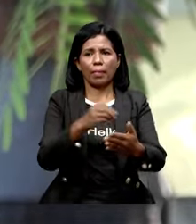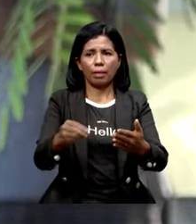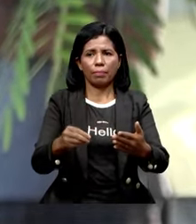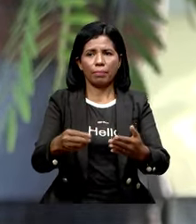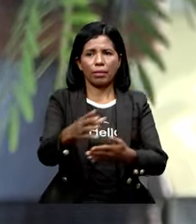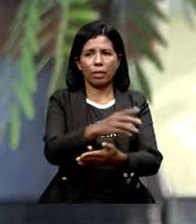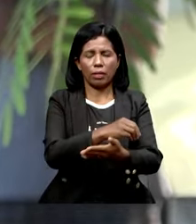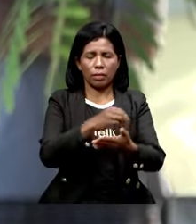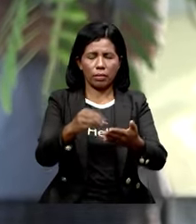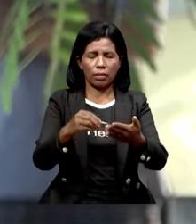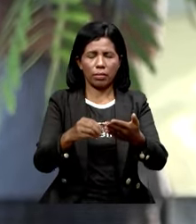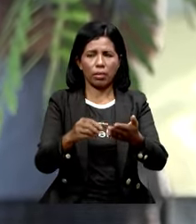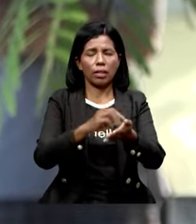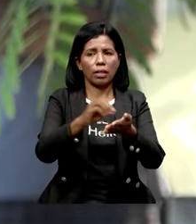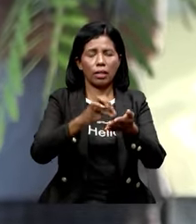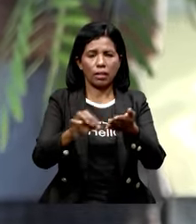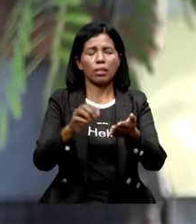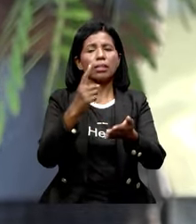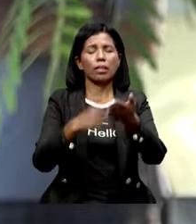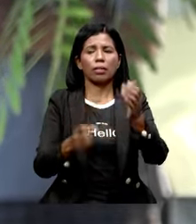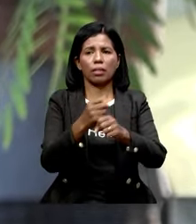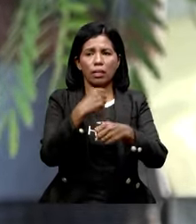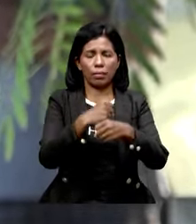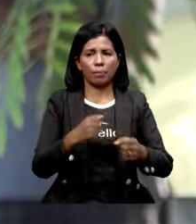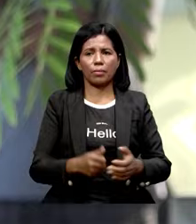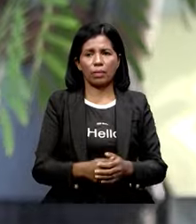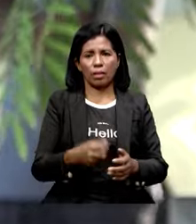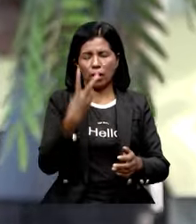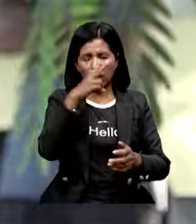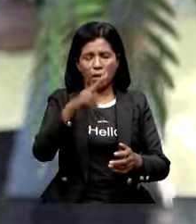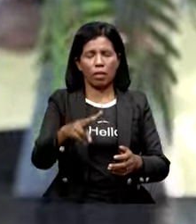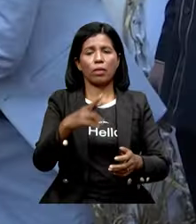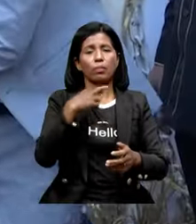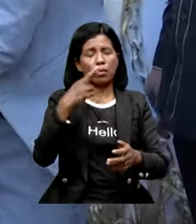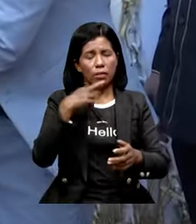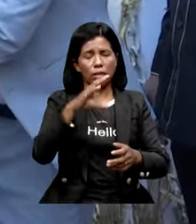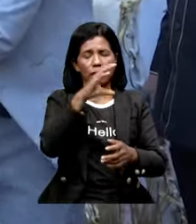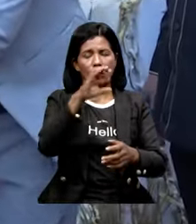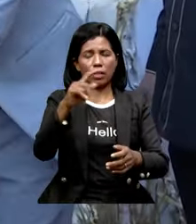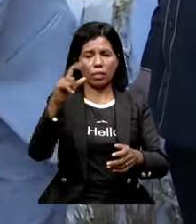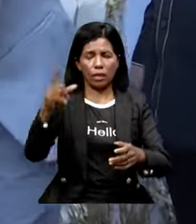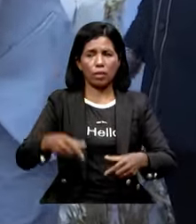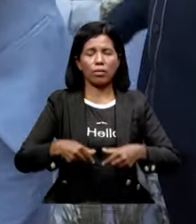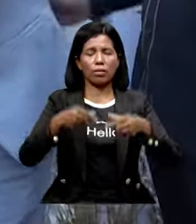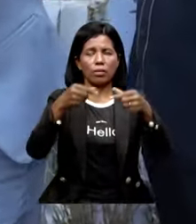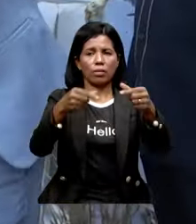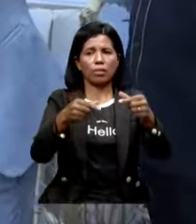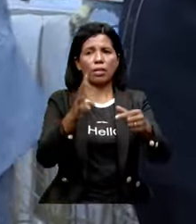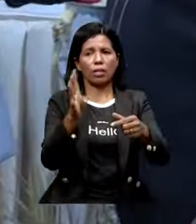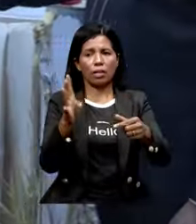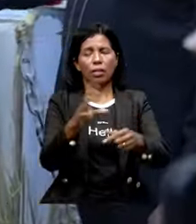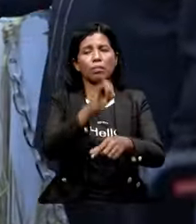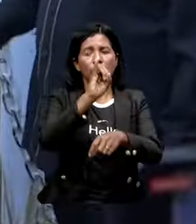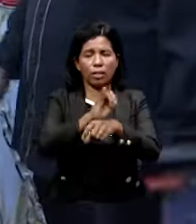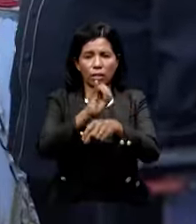cima, notas vai ser uma catinha. A fim lança fos né, se se telemos entrega fos tonelada hat nulu, ba parte